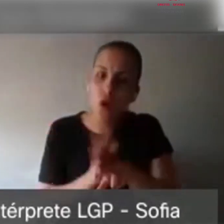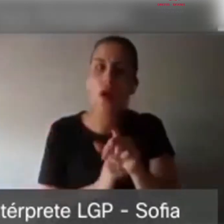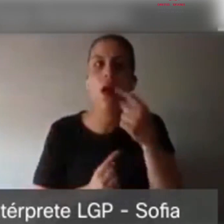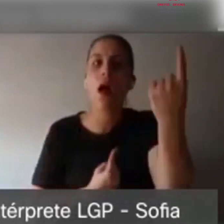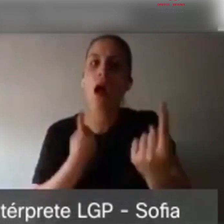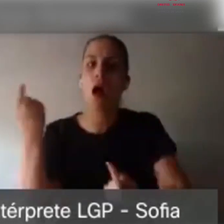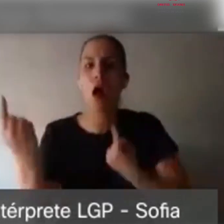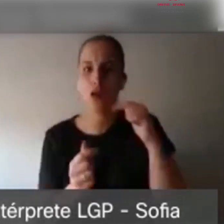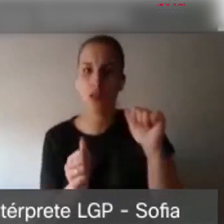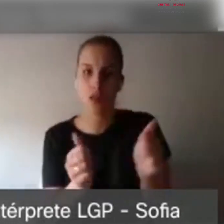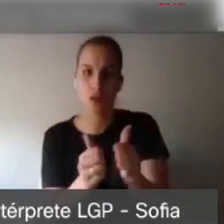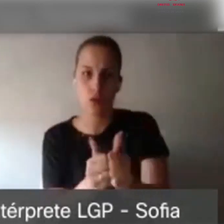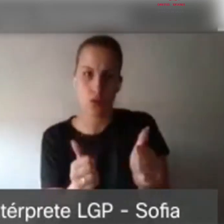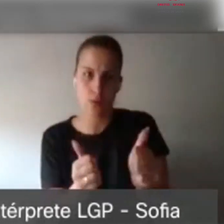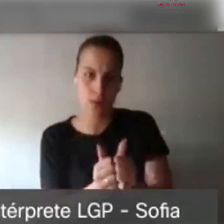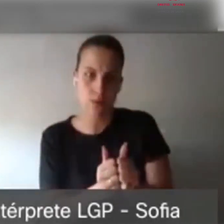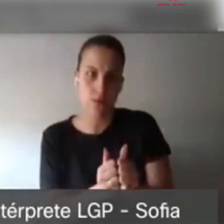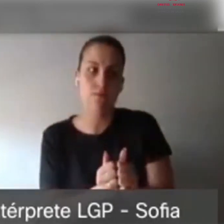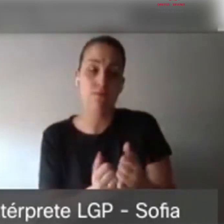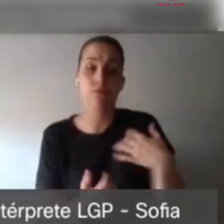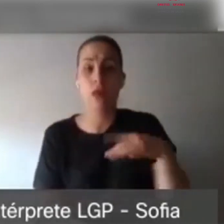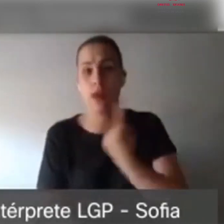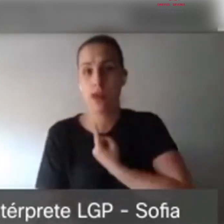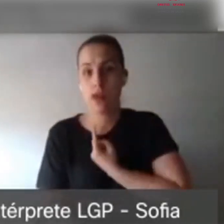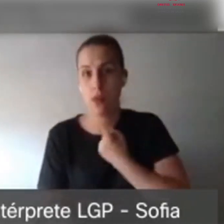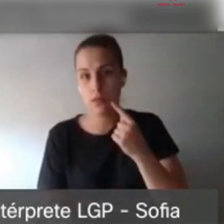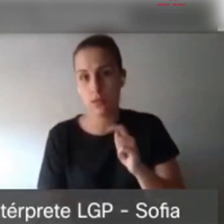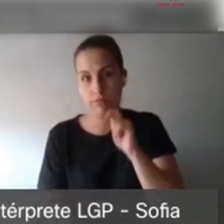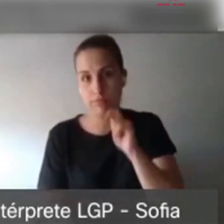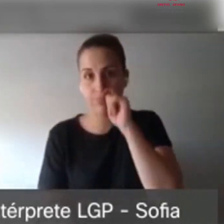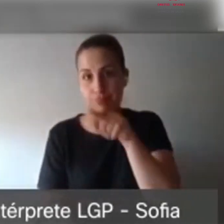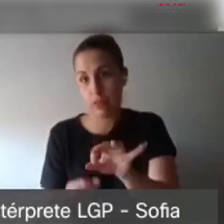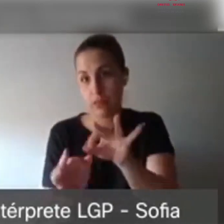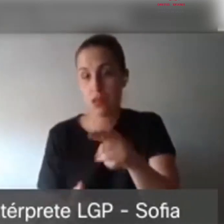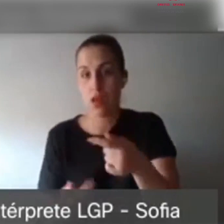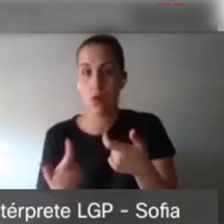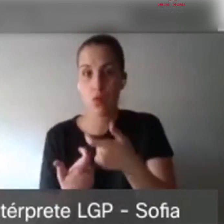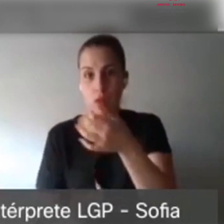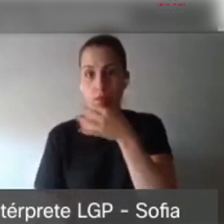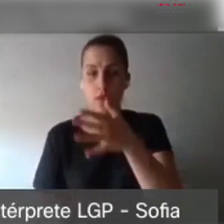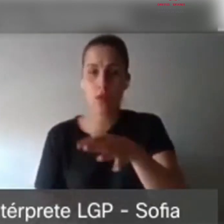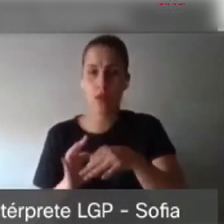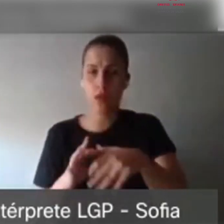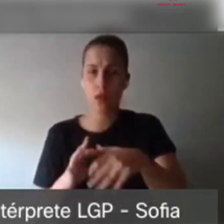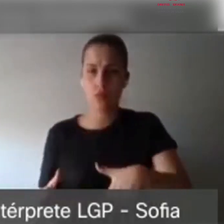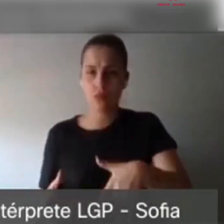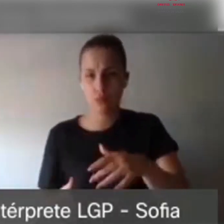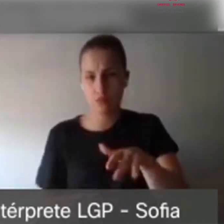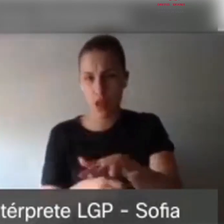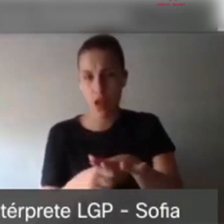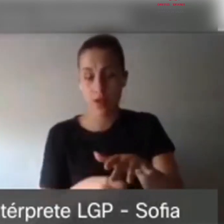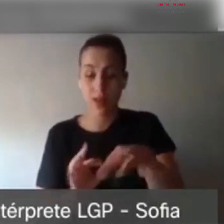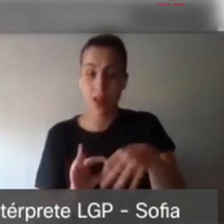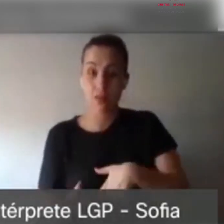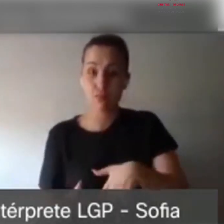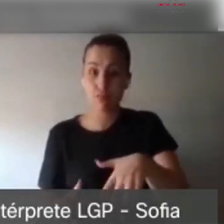acompanhamento, passa-se a exigir teste, como disse, também referiu o vosso colega em relação à obstetrícia. E em relação à obstetrícia,